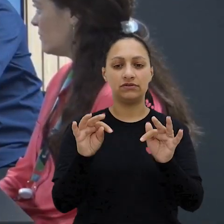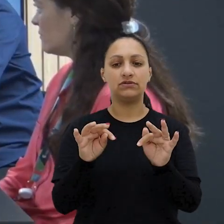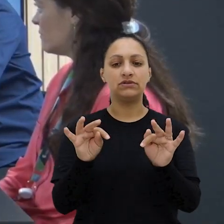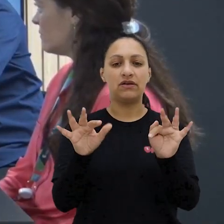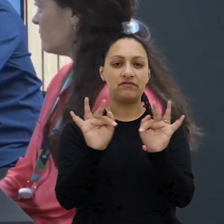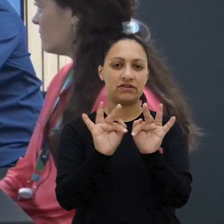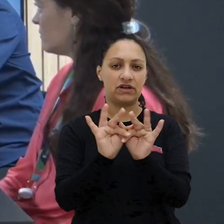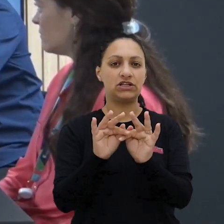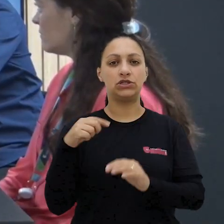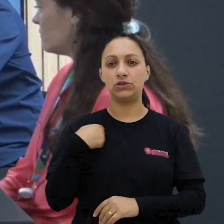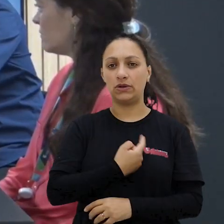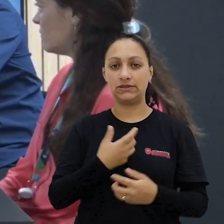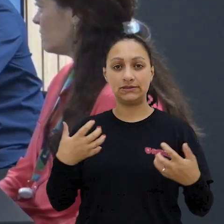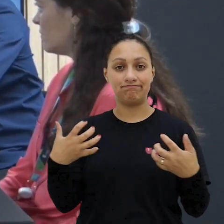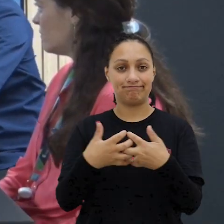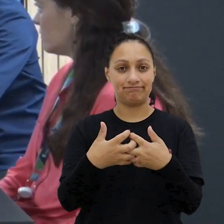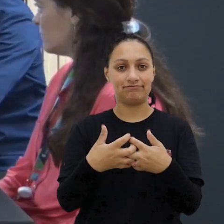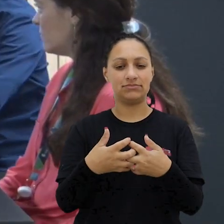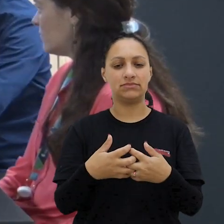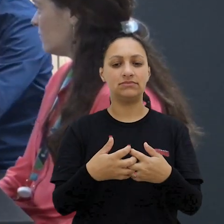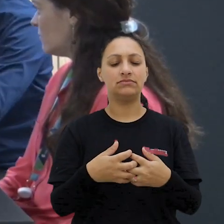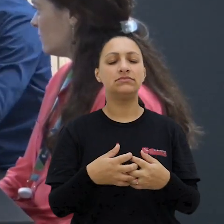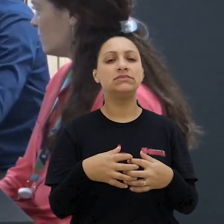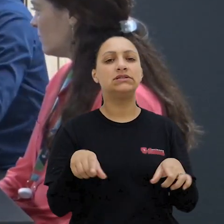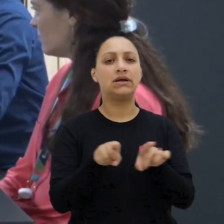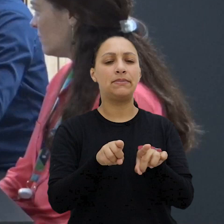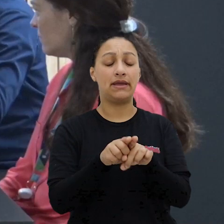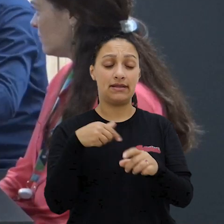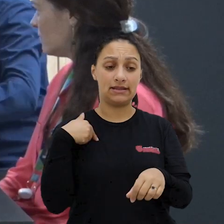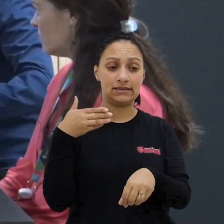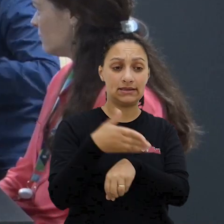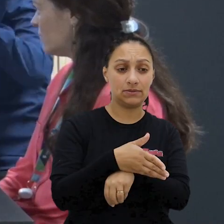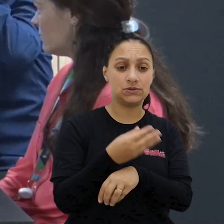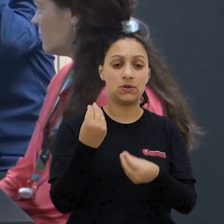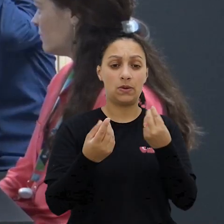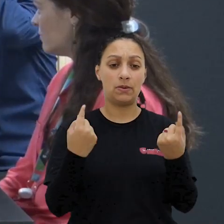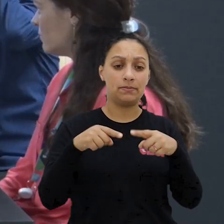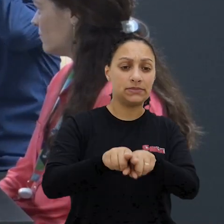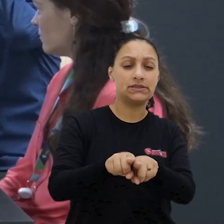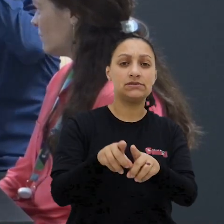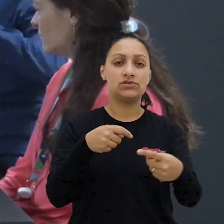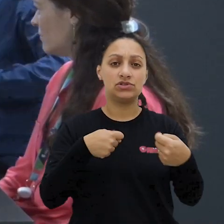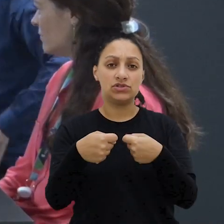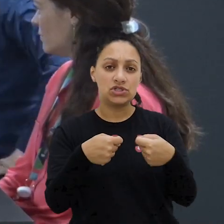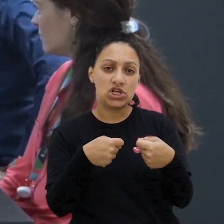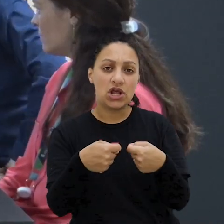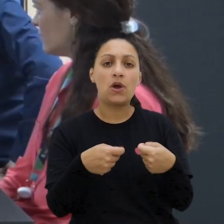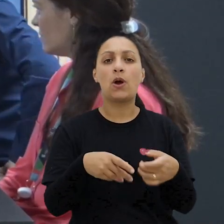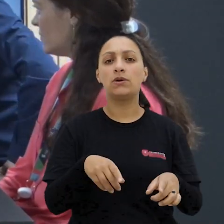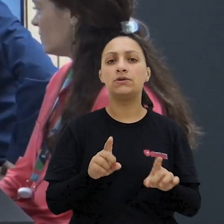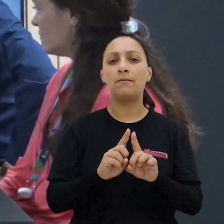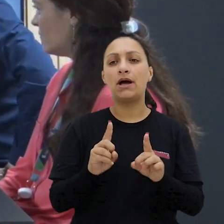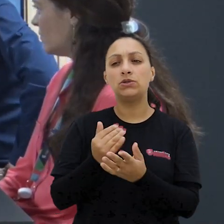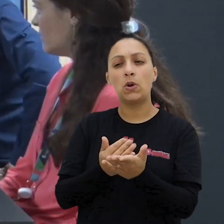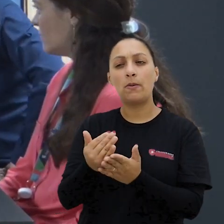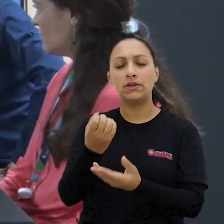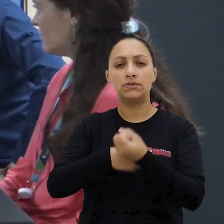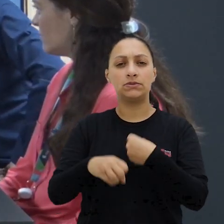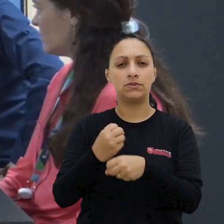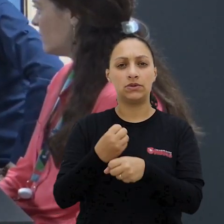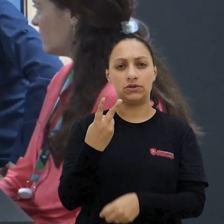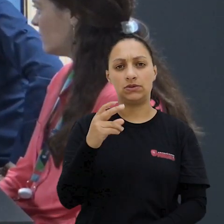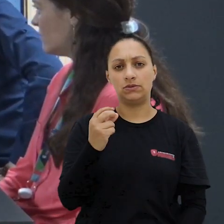disso. Inclusive, a gente se tornou, né, entramos no parque como parceiro de negócio, assim como vocês, ali no início